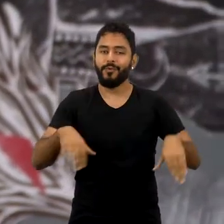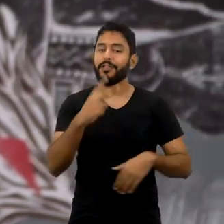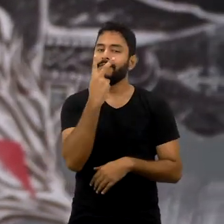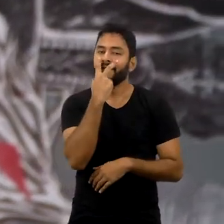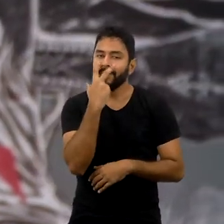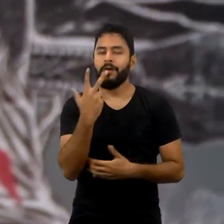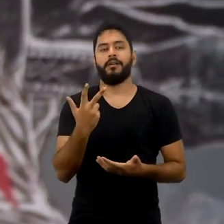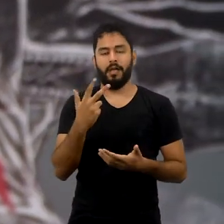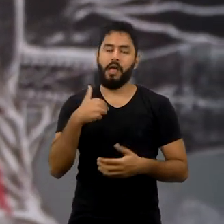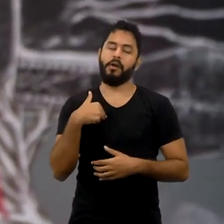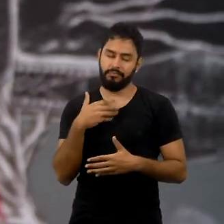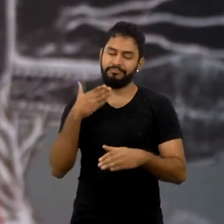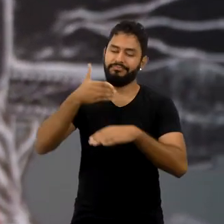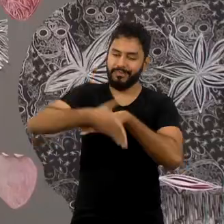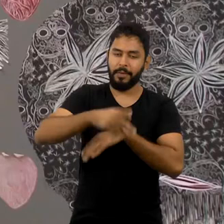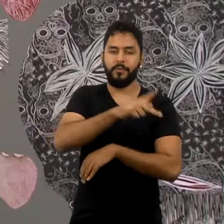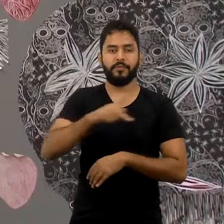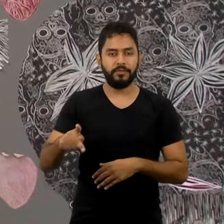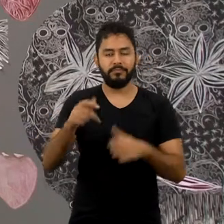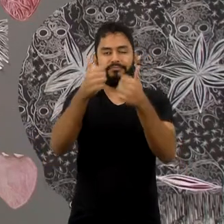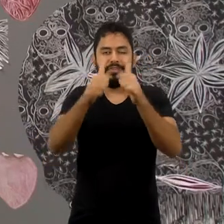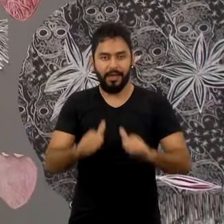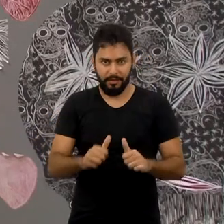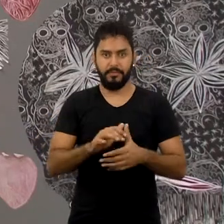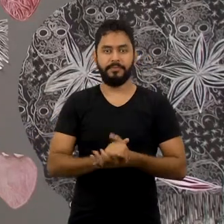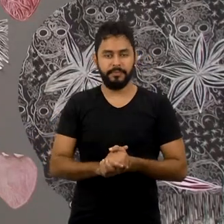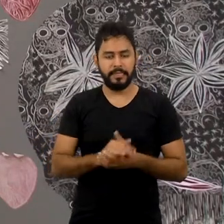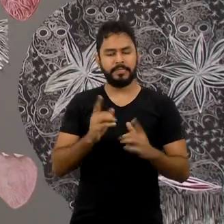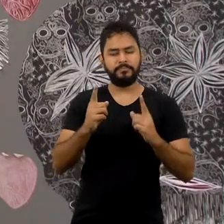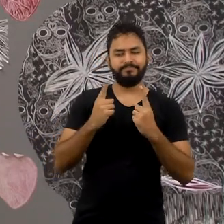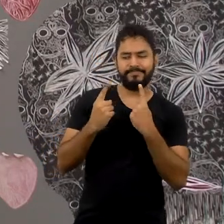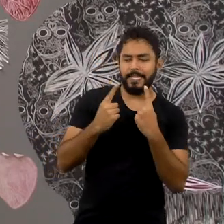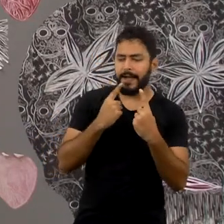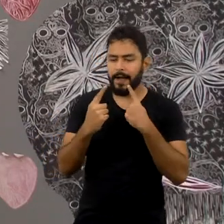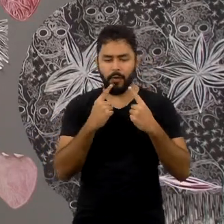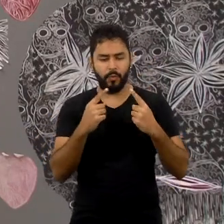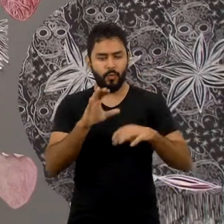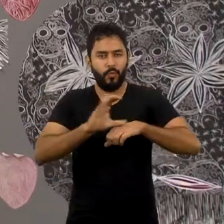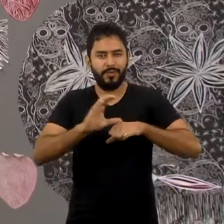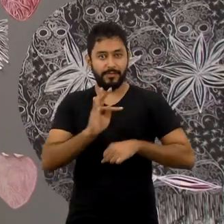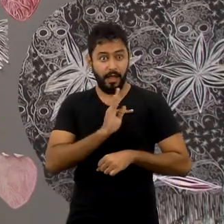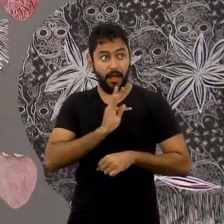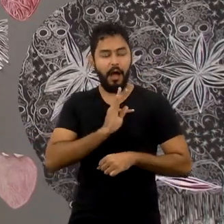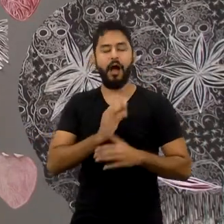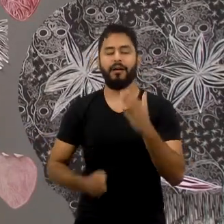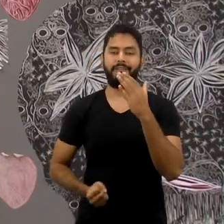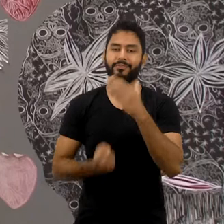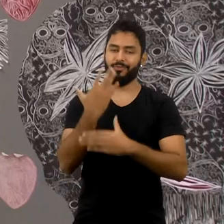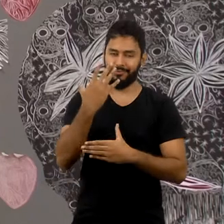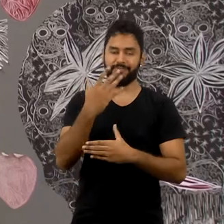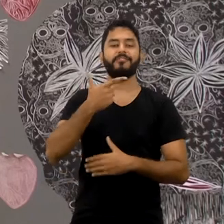para professor de arte, né, no ensino. Nesse diálogo com o concurso técnico lá de agroindústria, agropecuária, surgiu a vaga aqui em